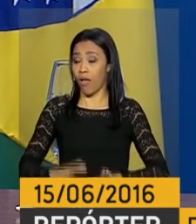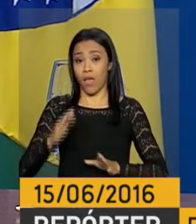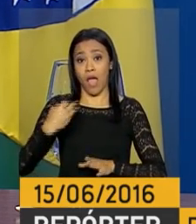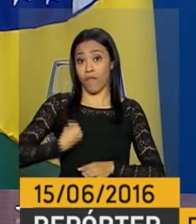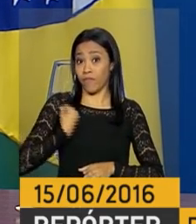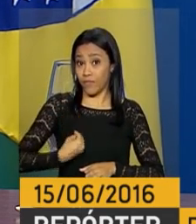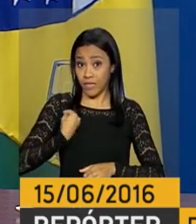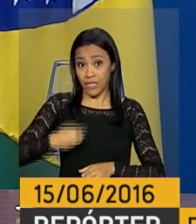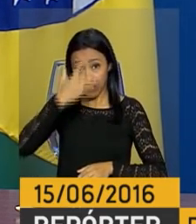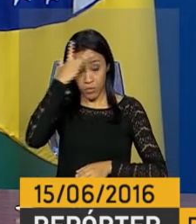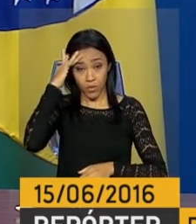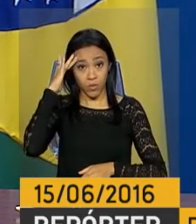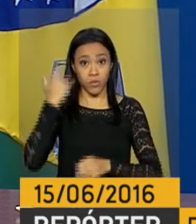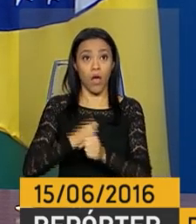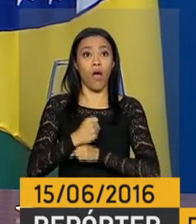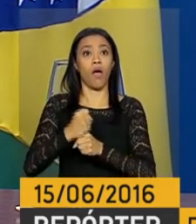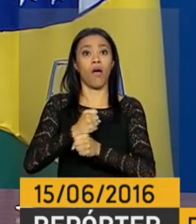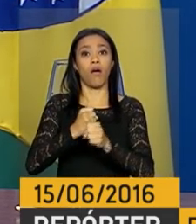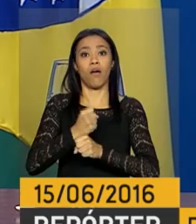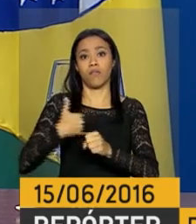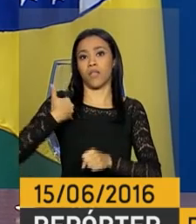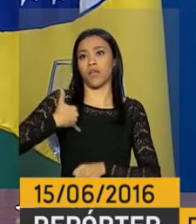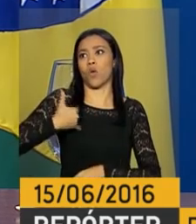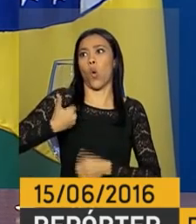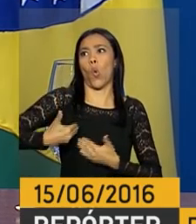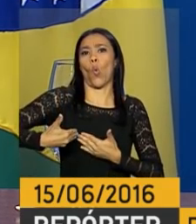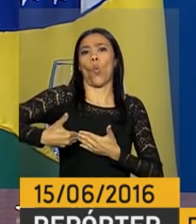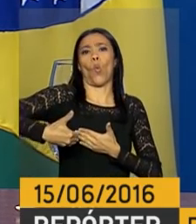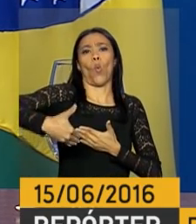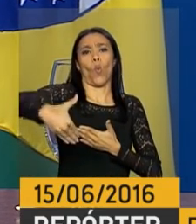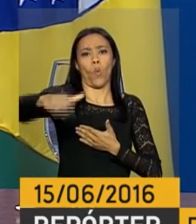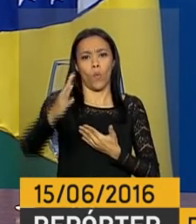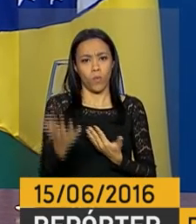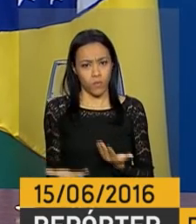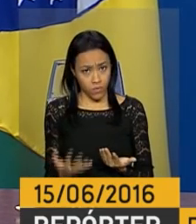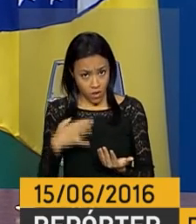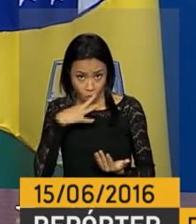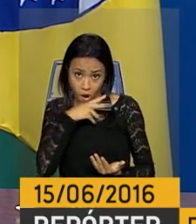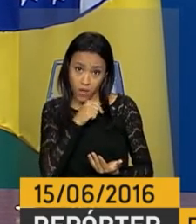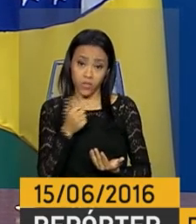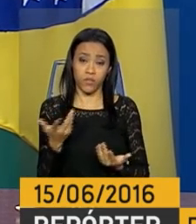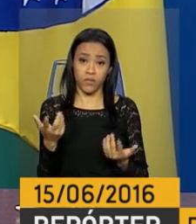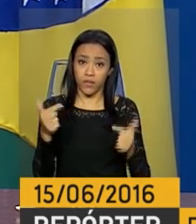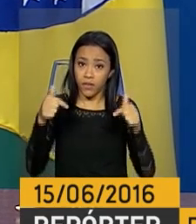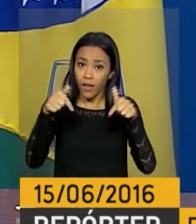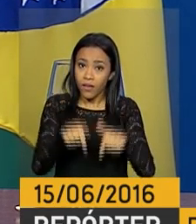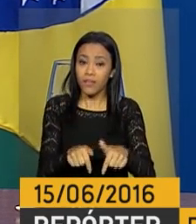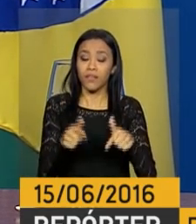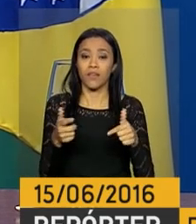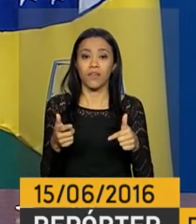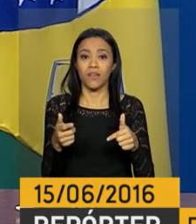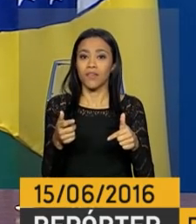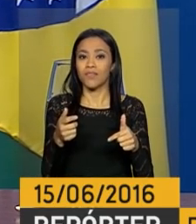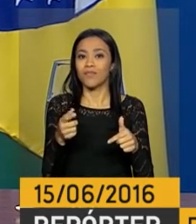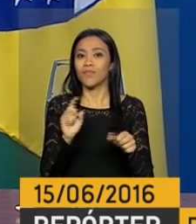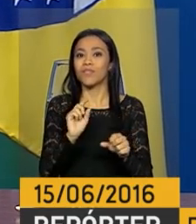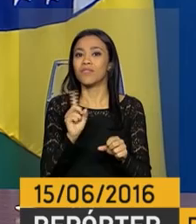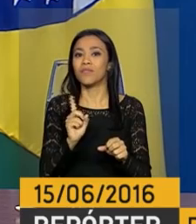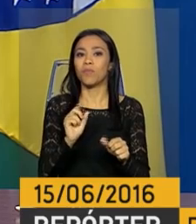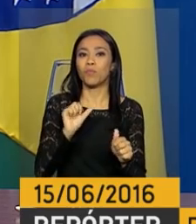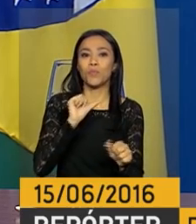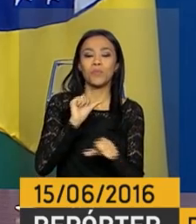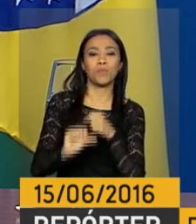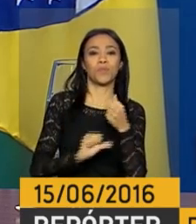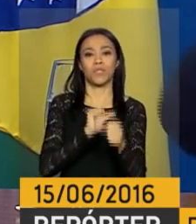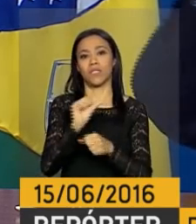do brasileiro é muito maior do que era antes. Mas eu acho que não é adequado realmente nós eh mudarmos o assunto